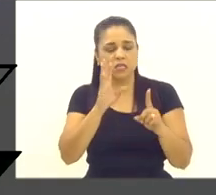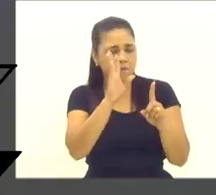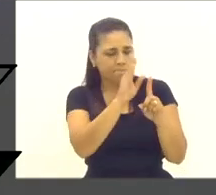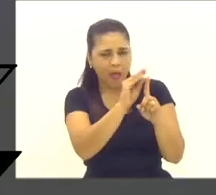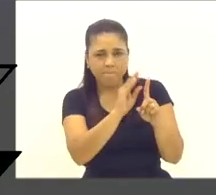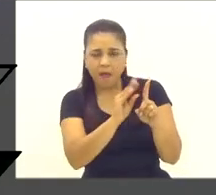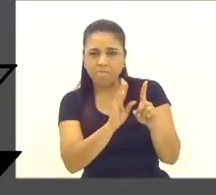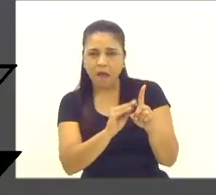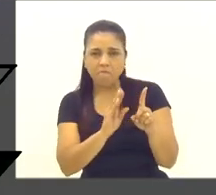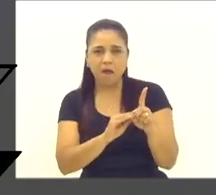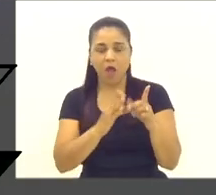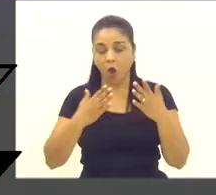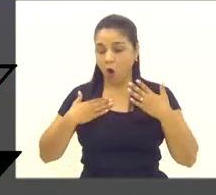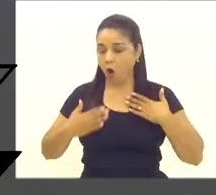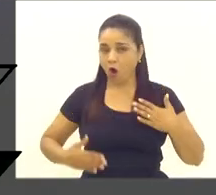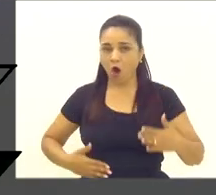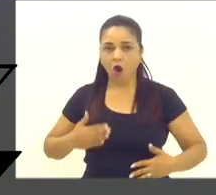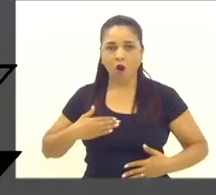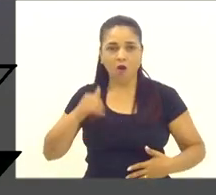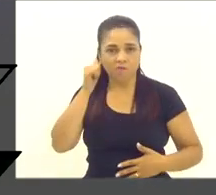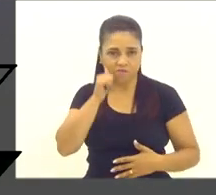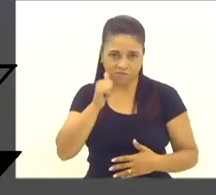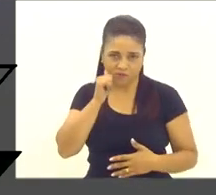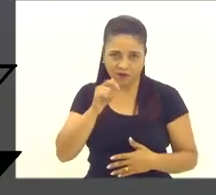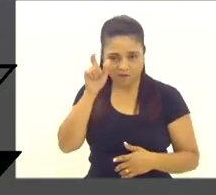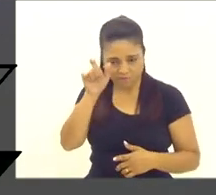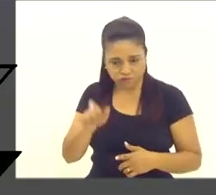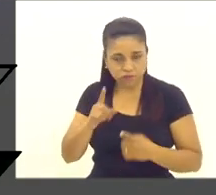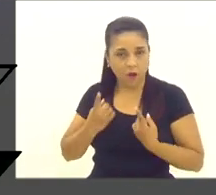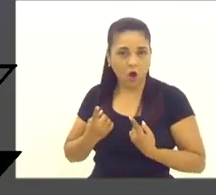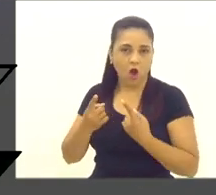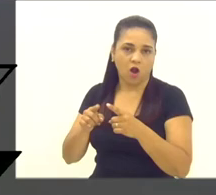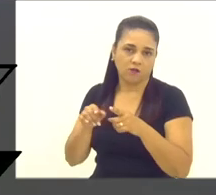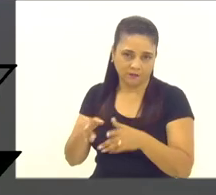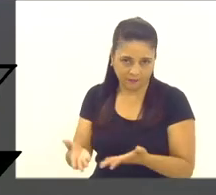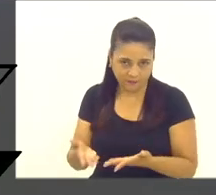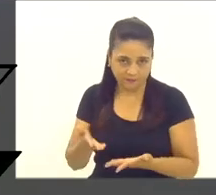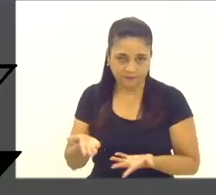da mulher né Aí eu coloquei